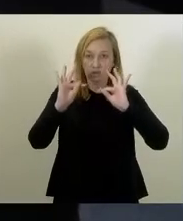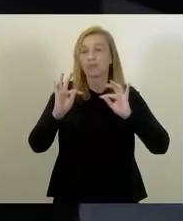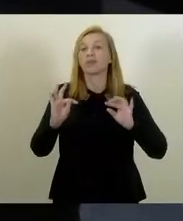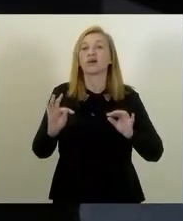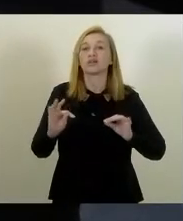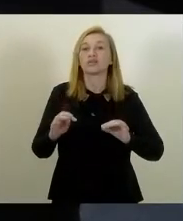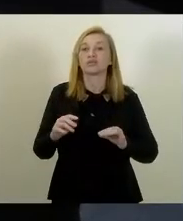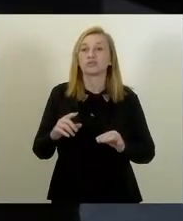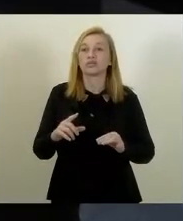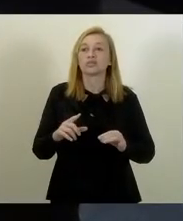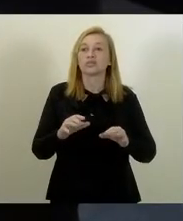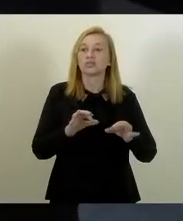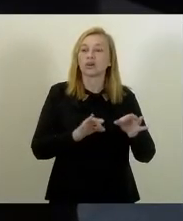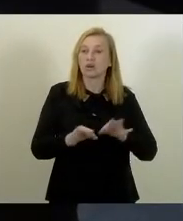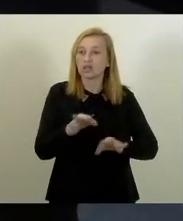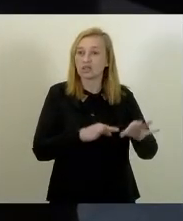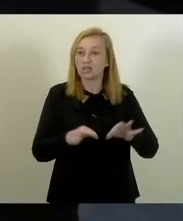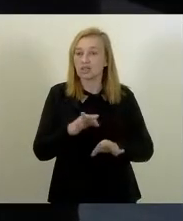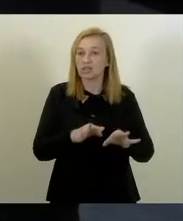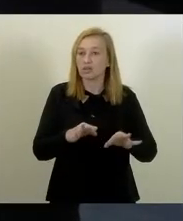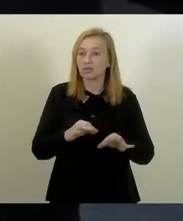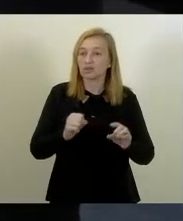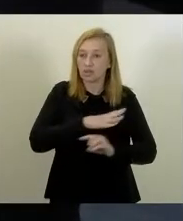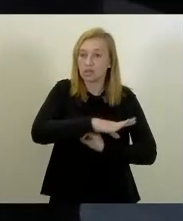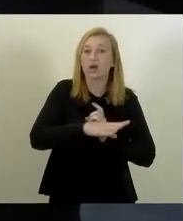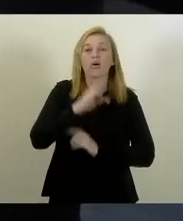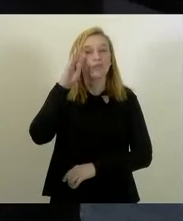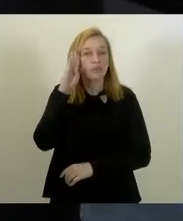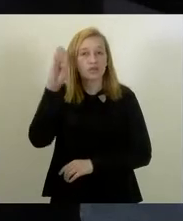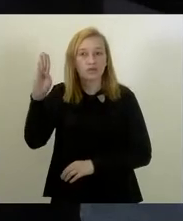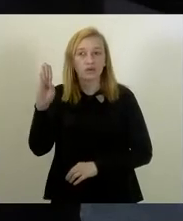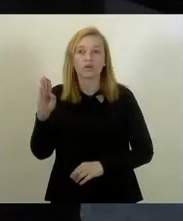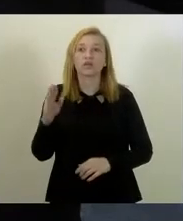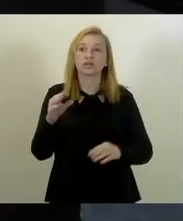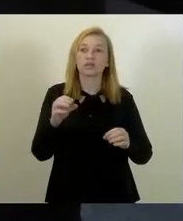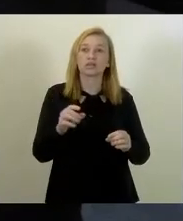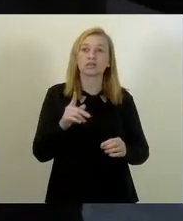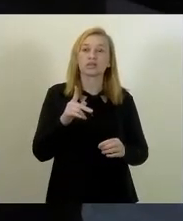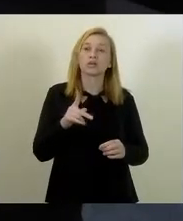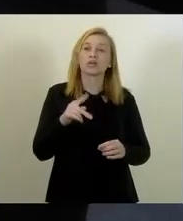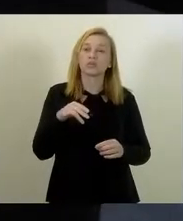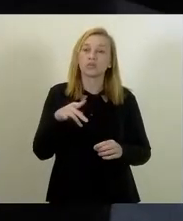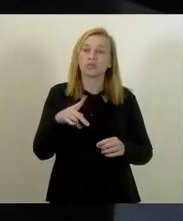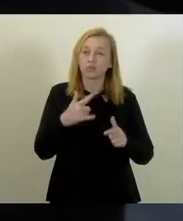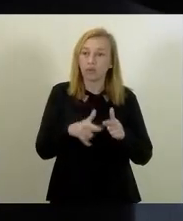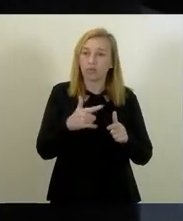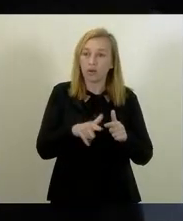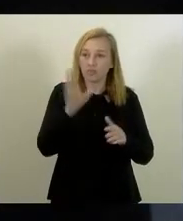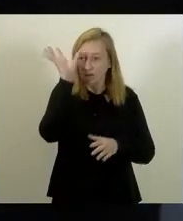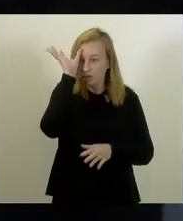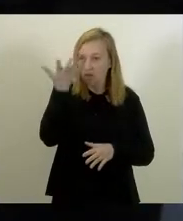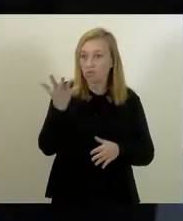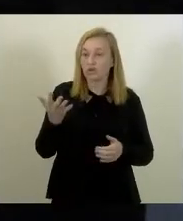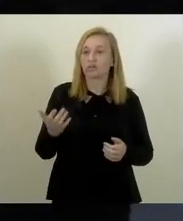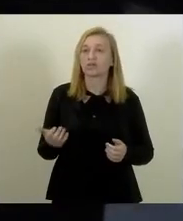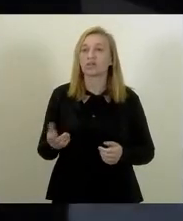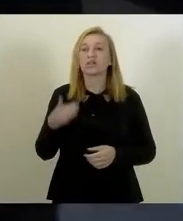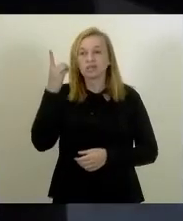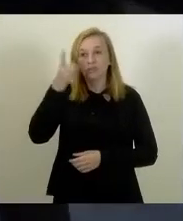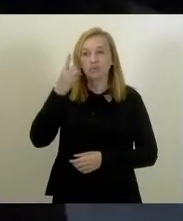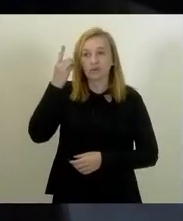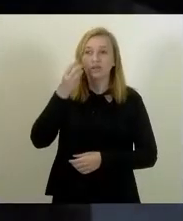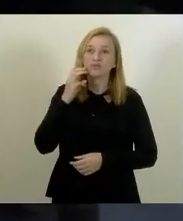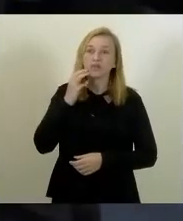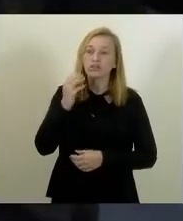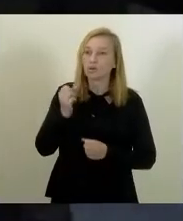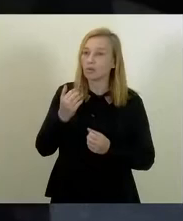pelas organizações sociais, é fundamental que esse problema seja solucionado. Então, contando, deputado Valdeck, se eu